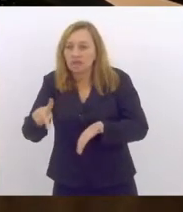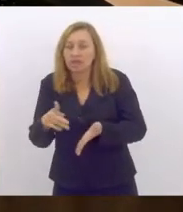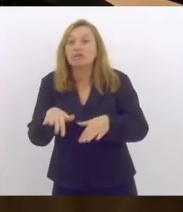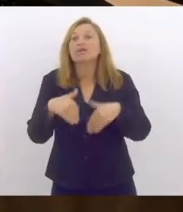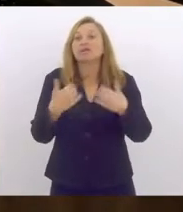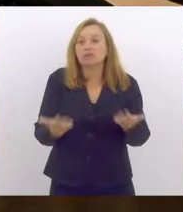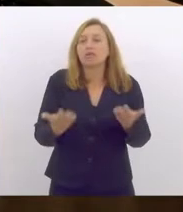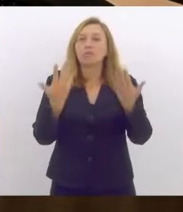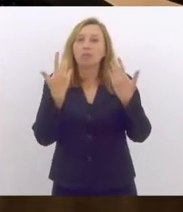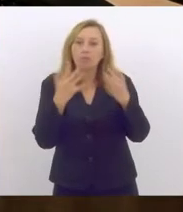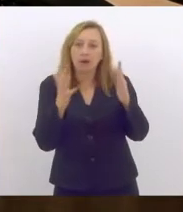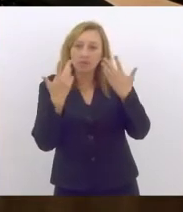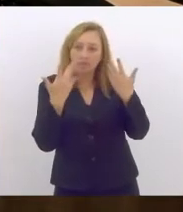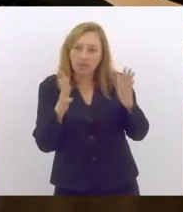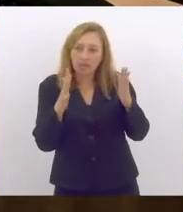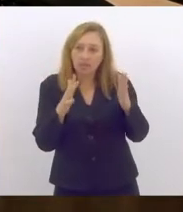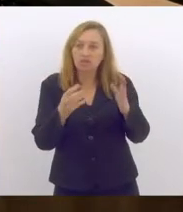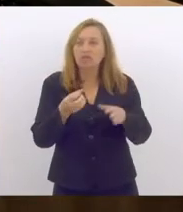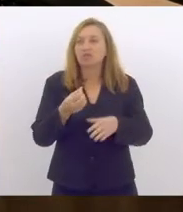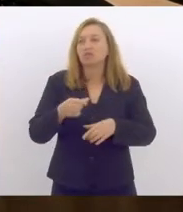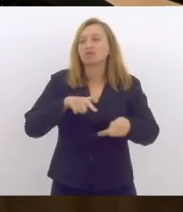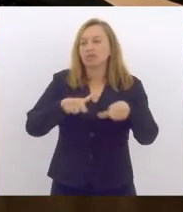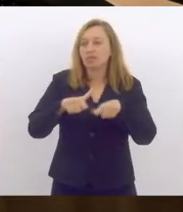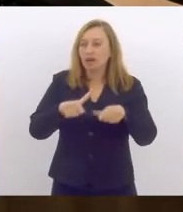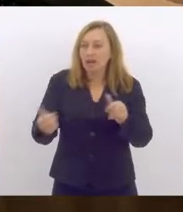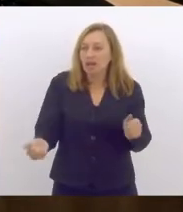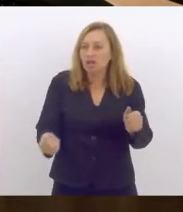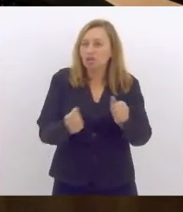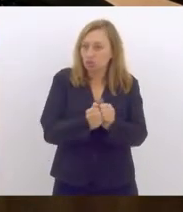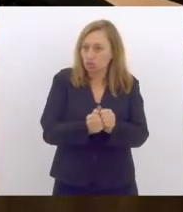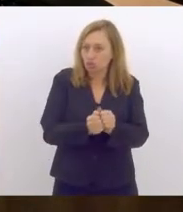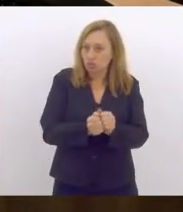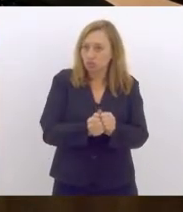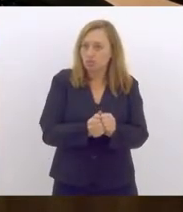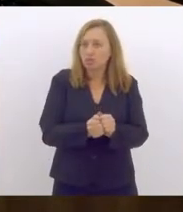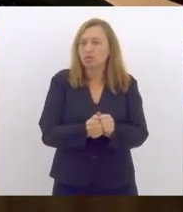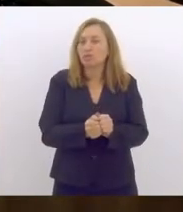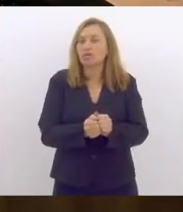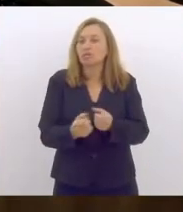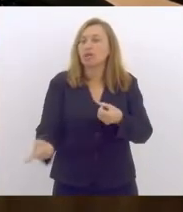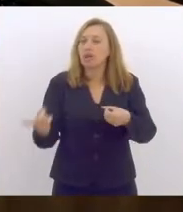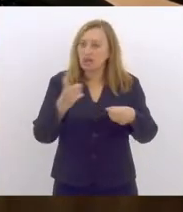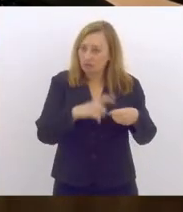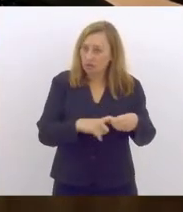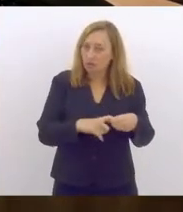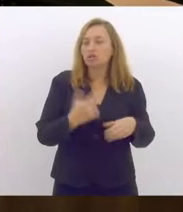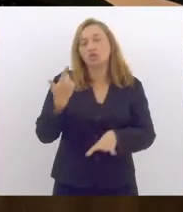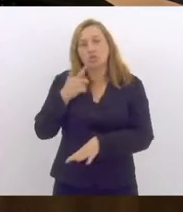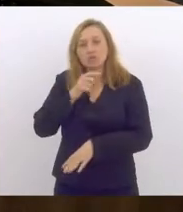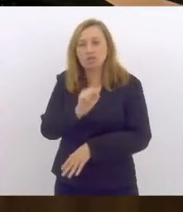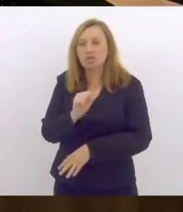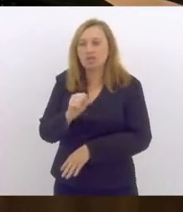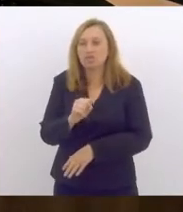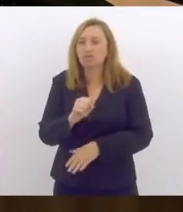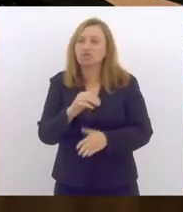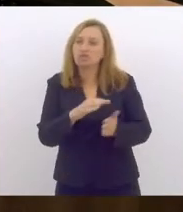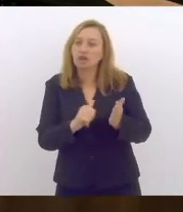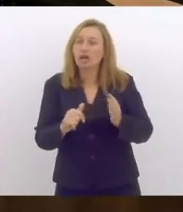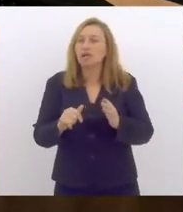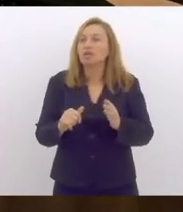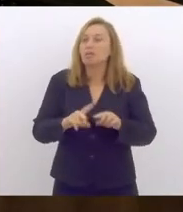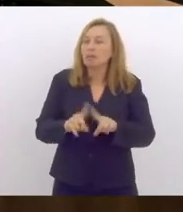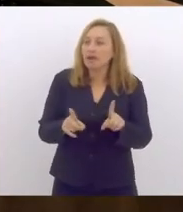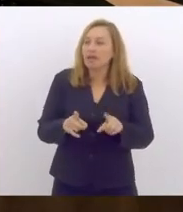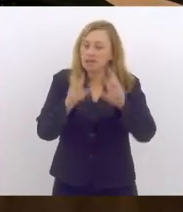Então, parabenizo, vou trabalhar muito no mérito para que, se eventualmente ele volte, a gente consiga derrubá-lo,